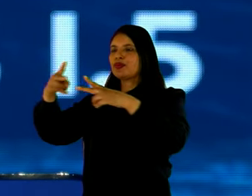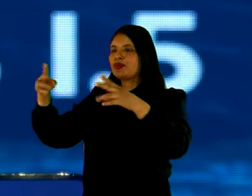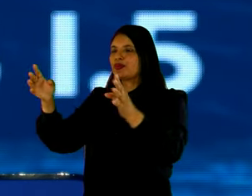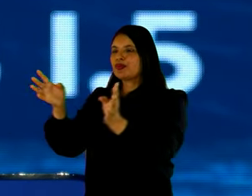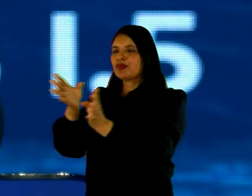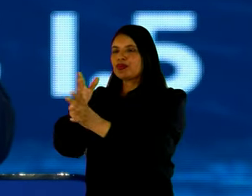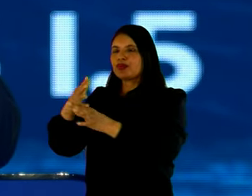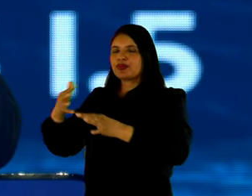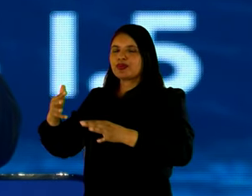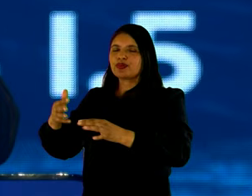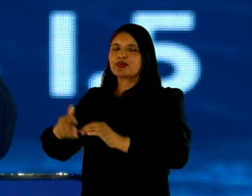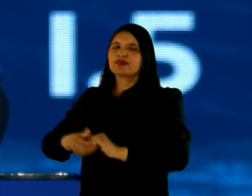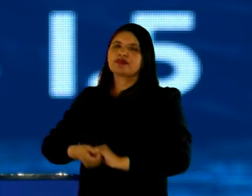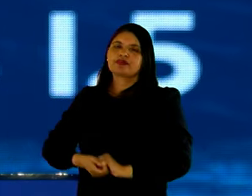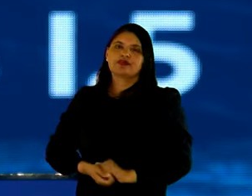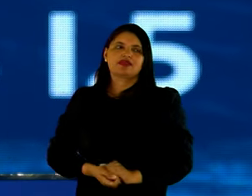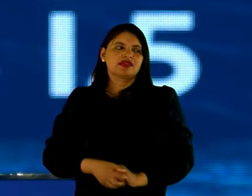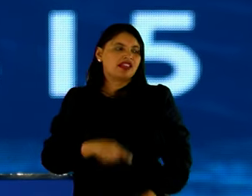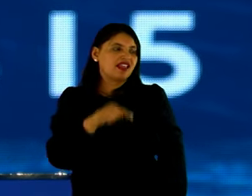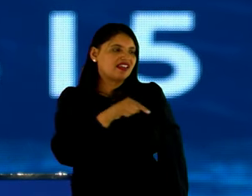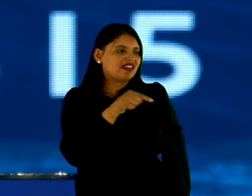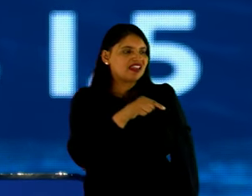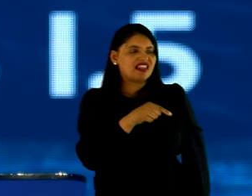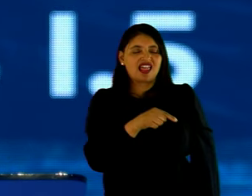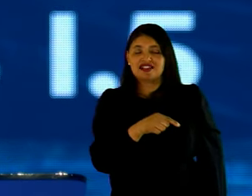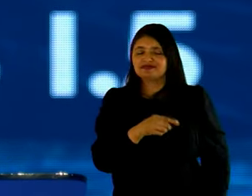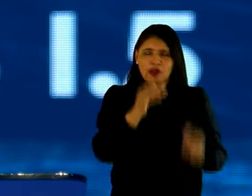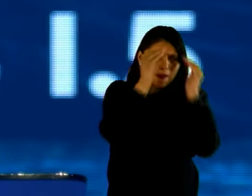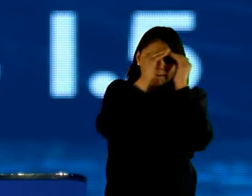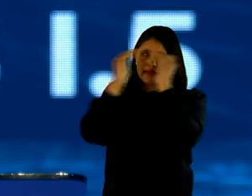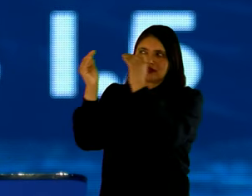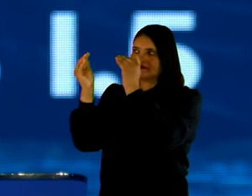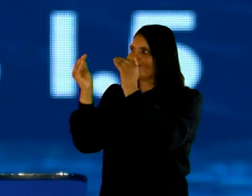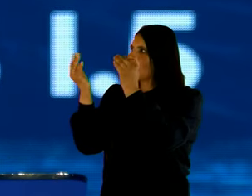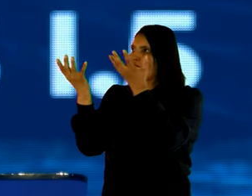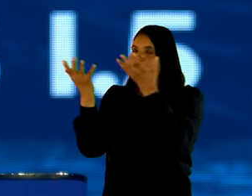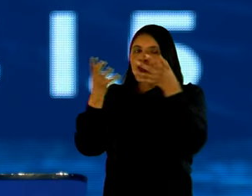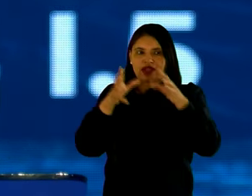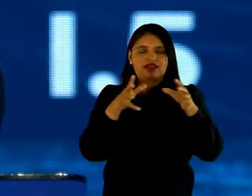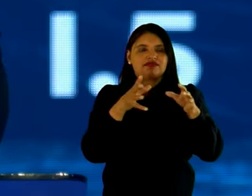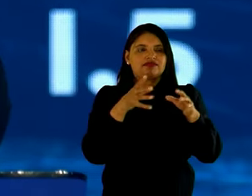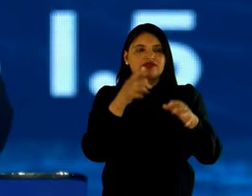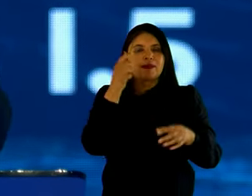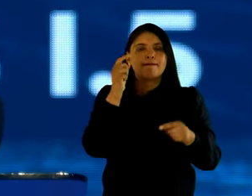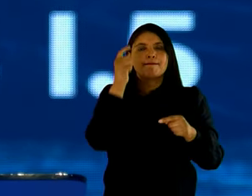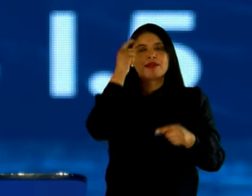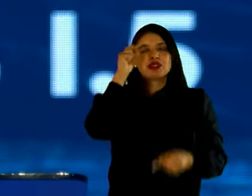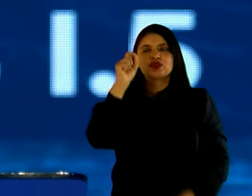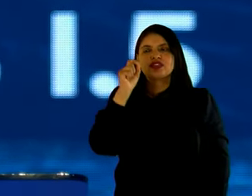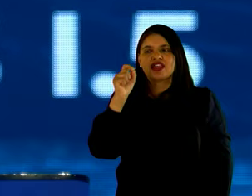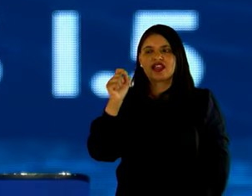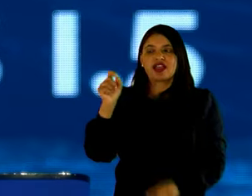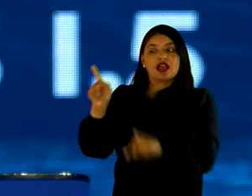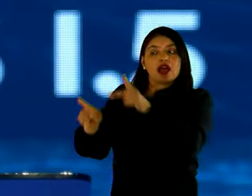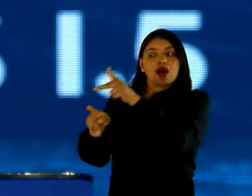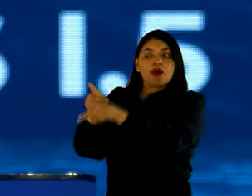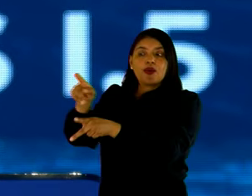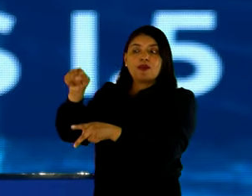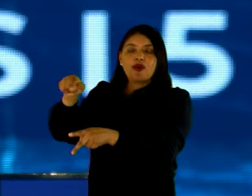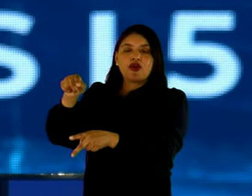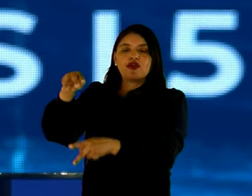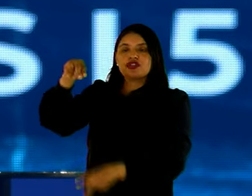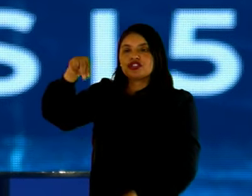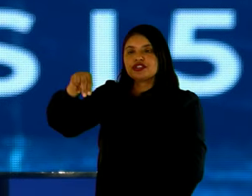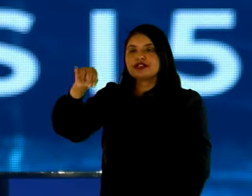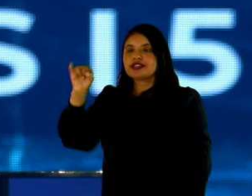injusto. Porque os nenivitas sempre foram inimigos do povo de Israel, sempre. E de repente vem essa palavra